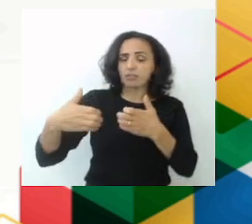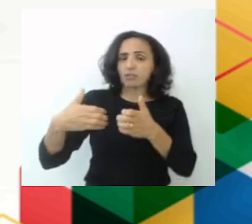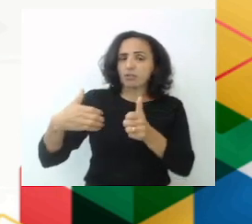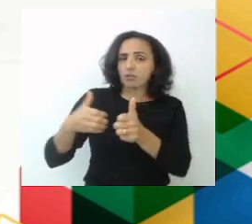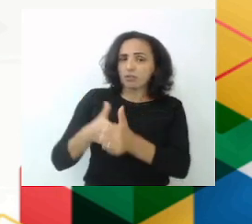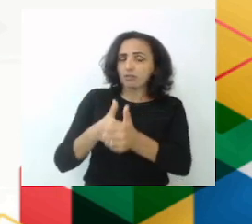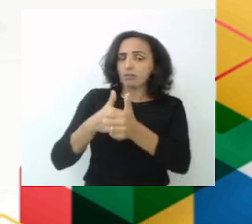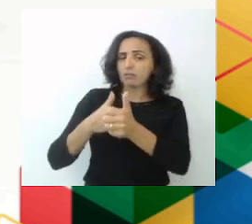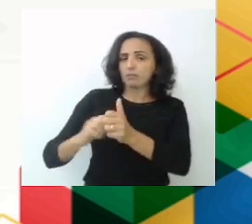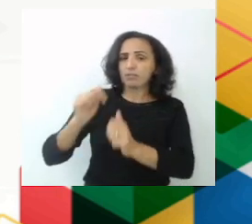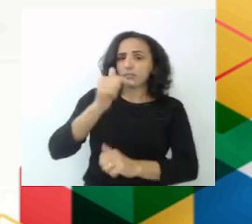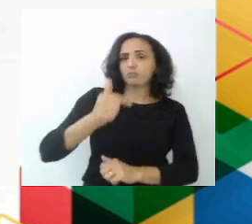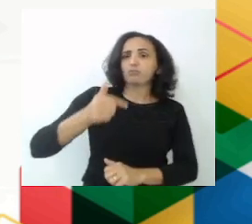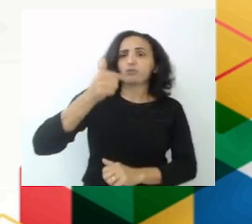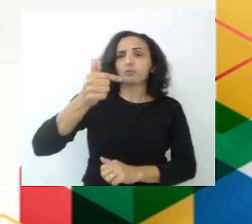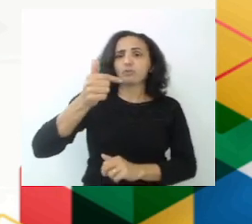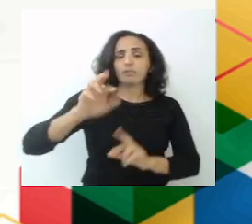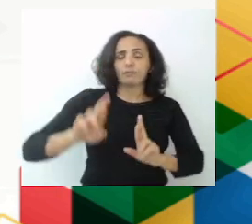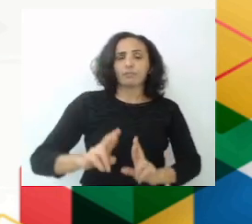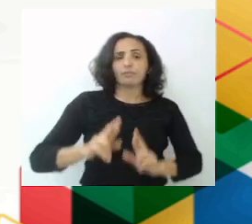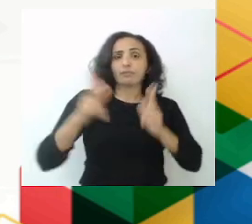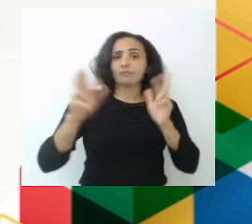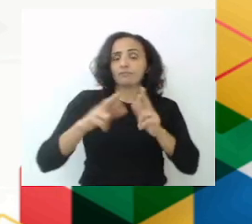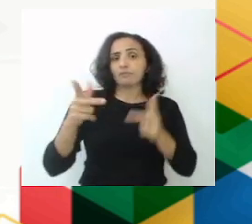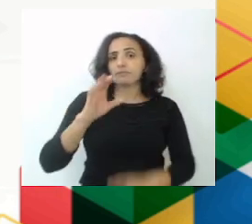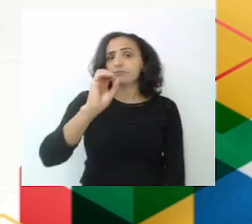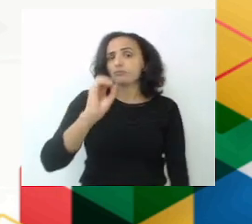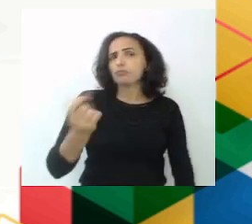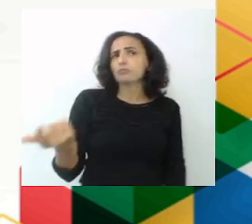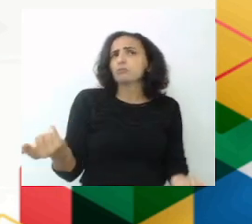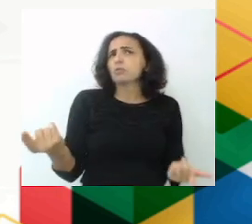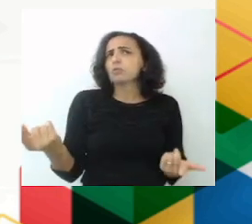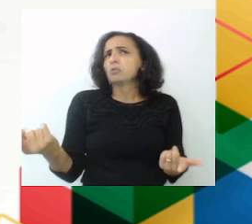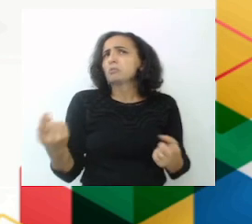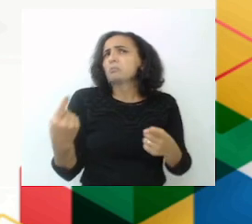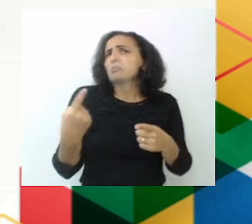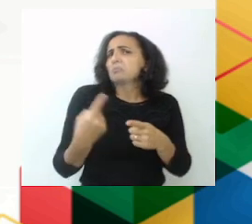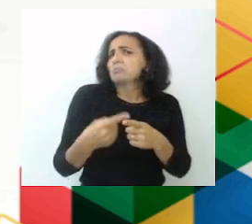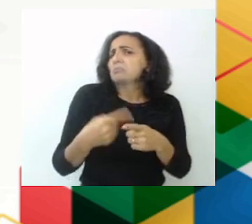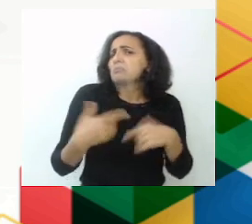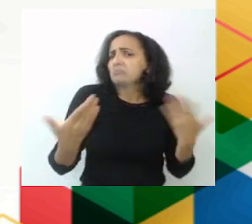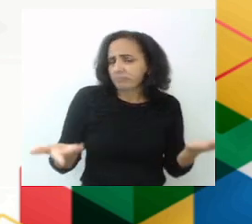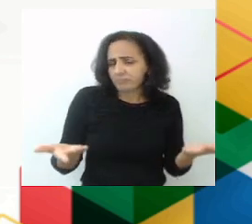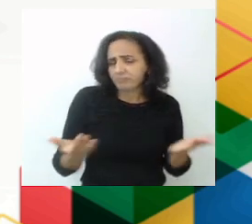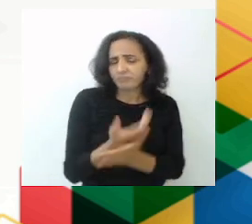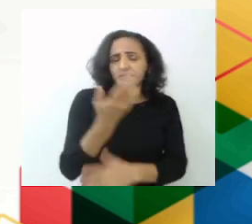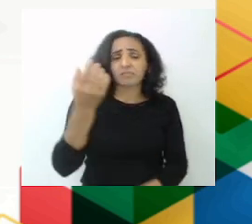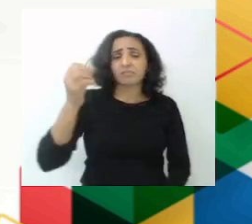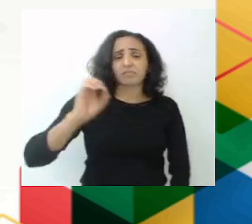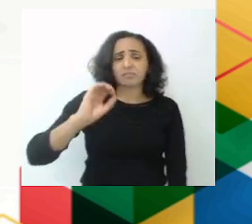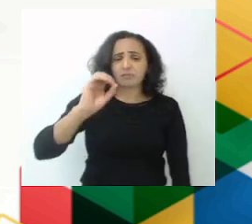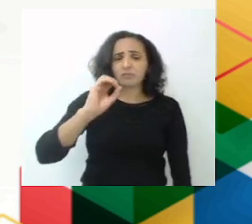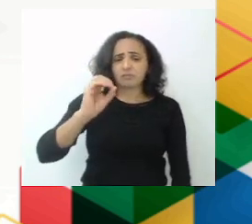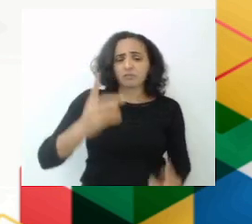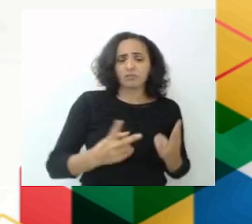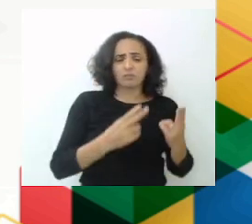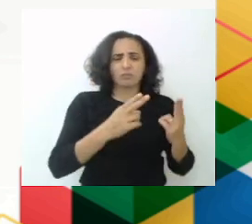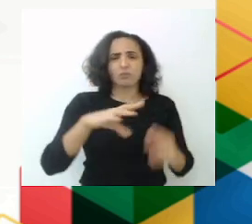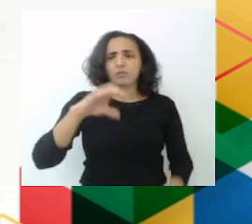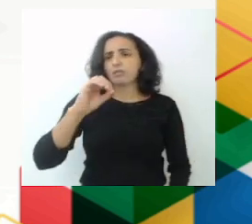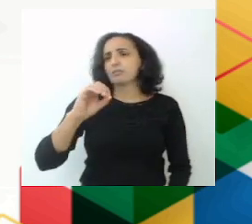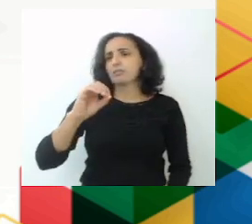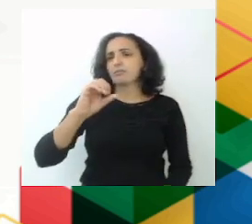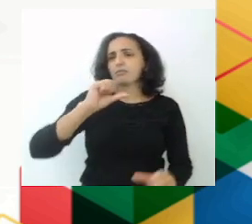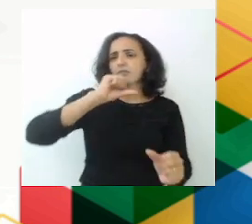quadrado, deve ser diferente de zero. Por que diferente de zero? Porque se ele for igual a zero, esse termo vai